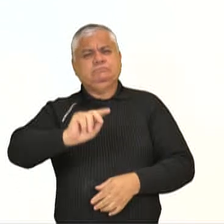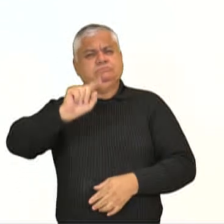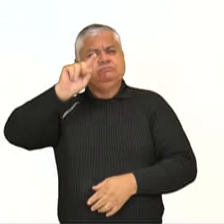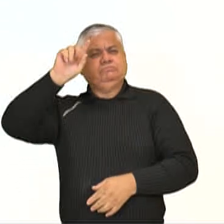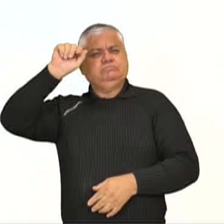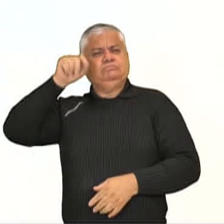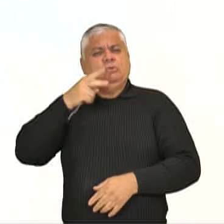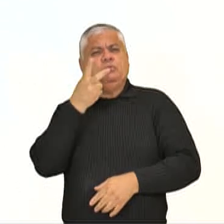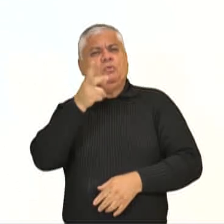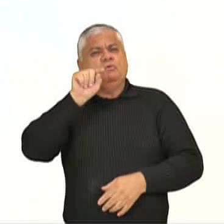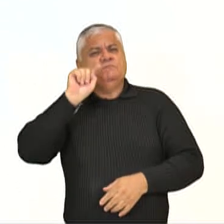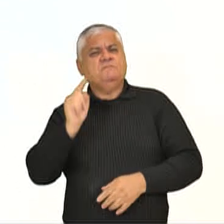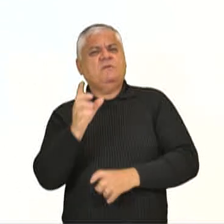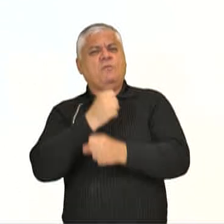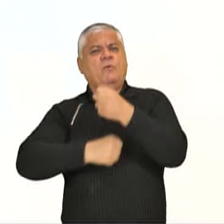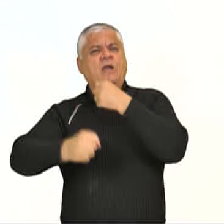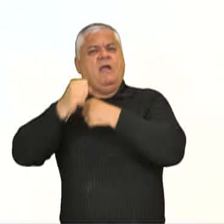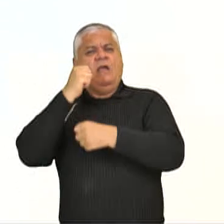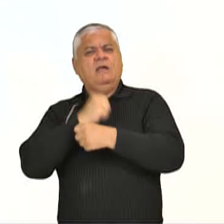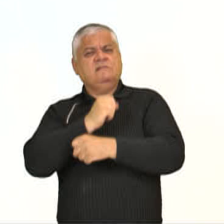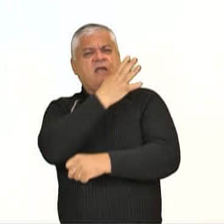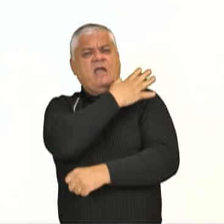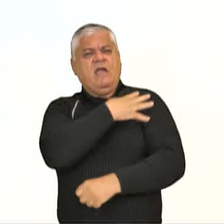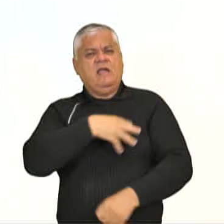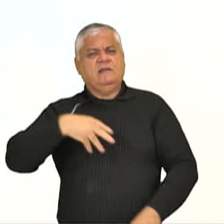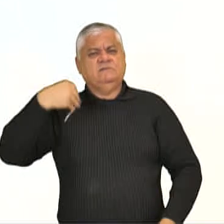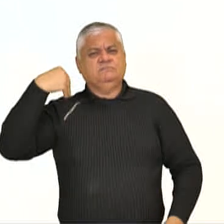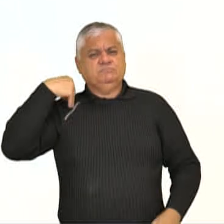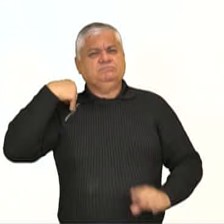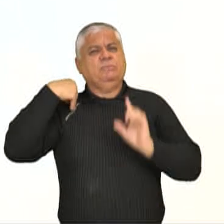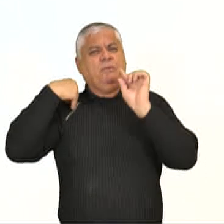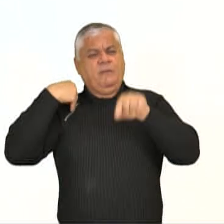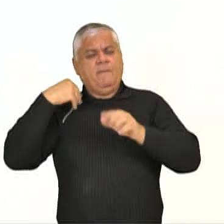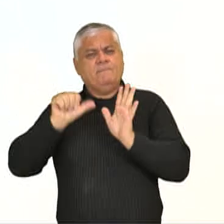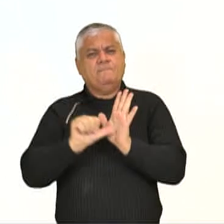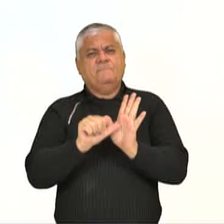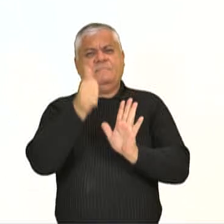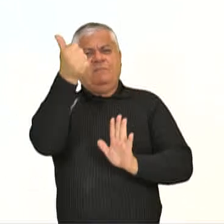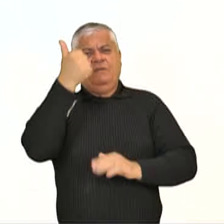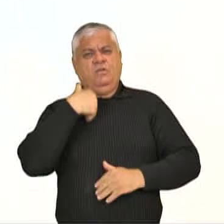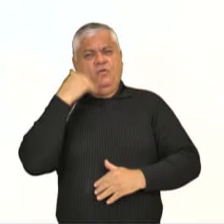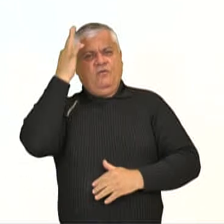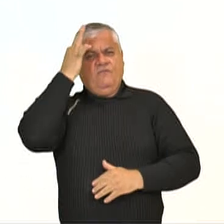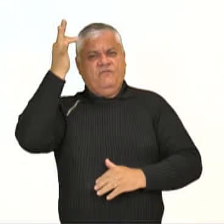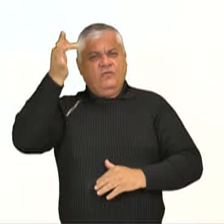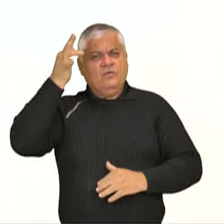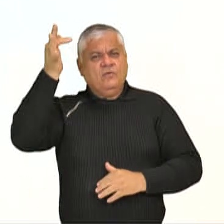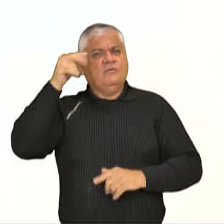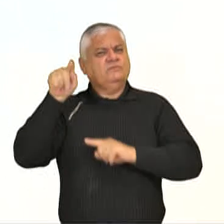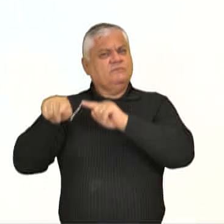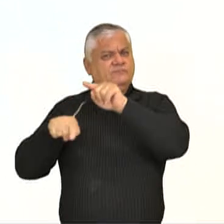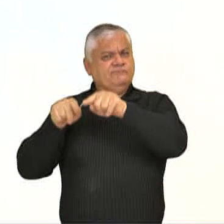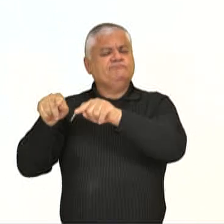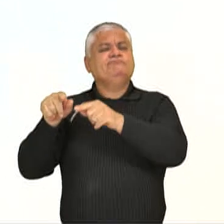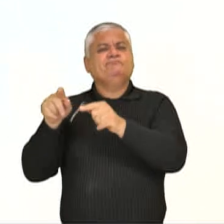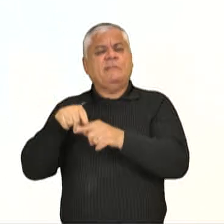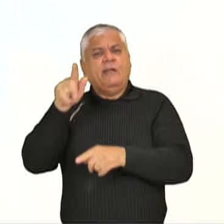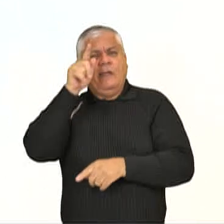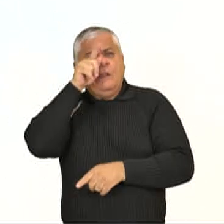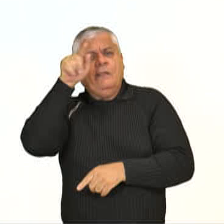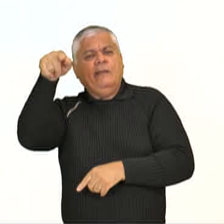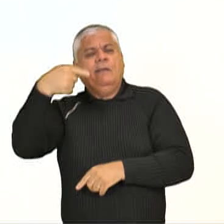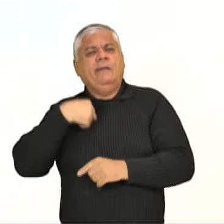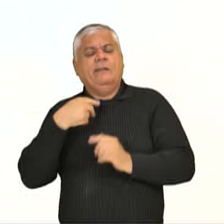2000 anos pelo Aristóteles, né? Um dos nossos primeiros pensadores ocidentais, né? Quando se analisa